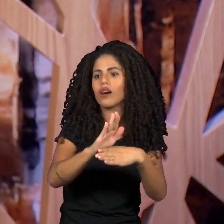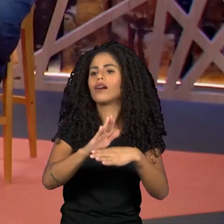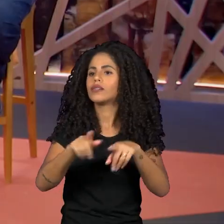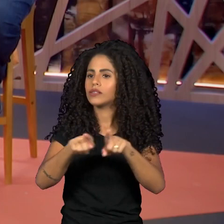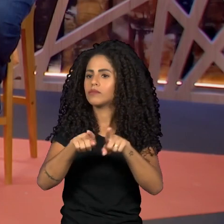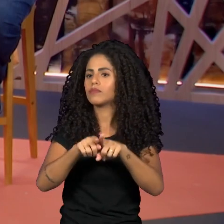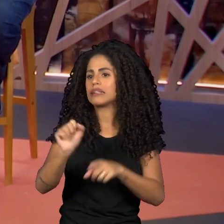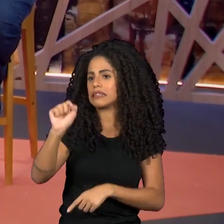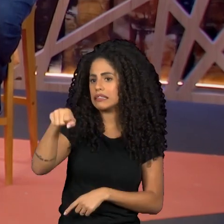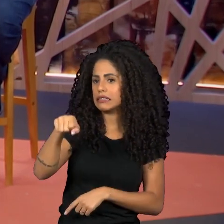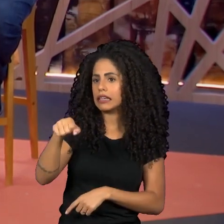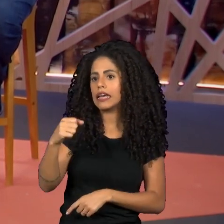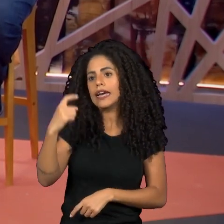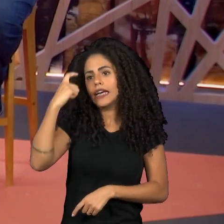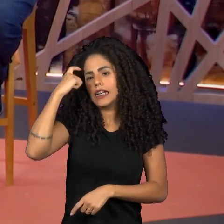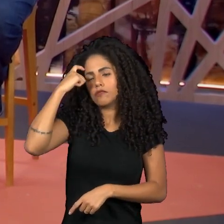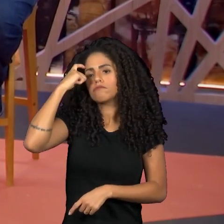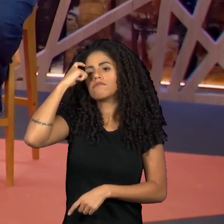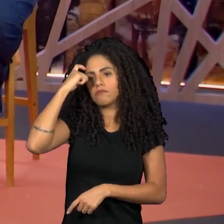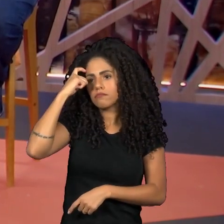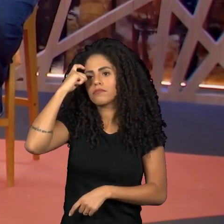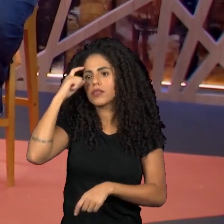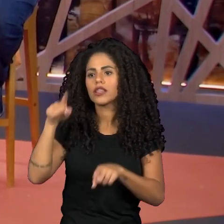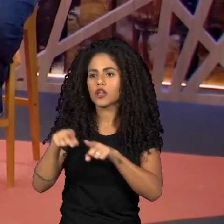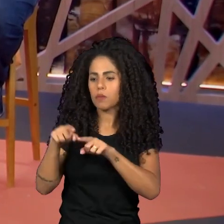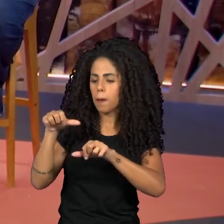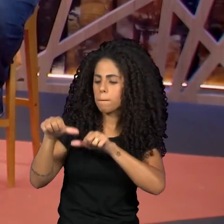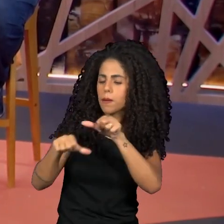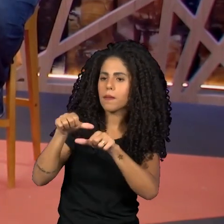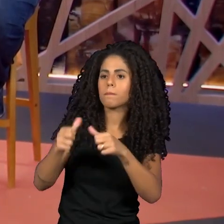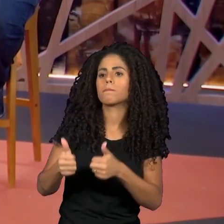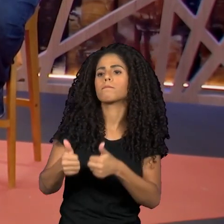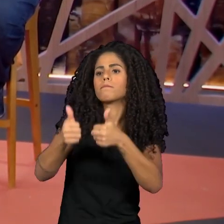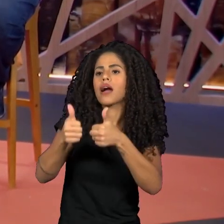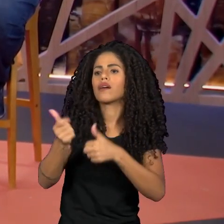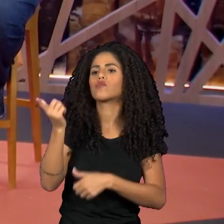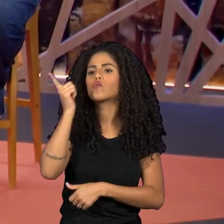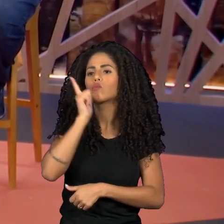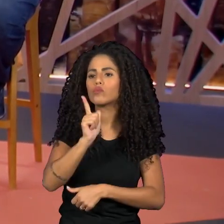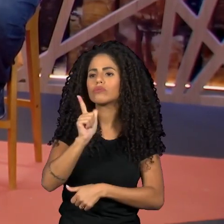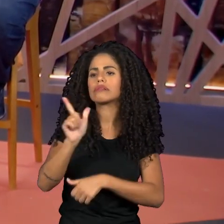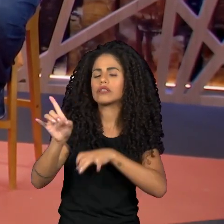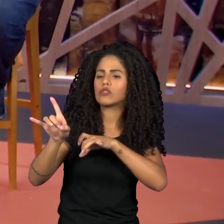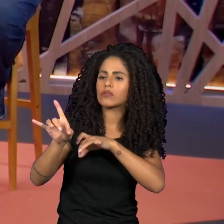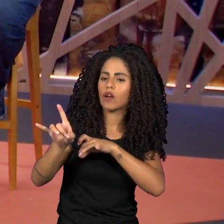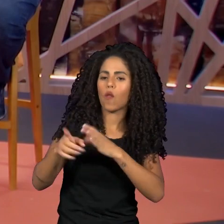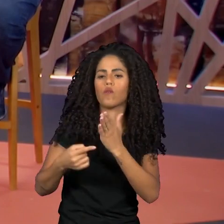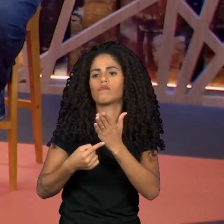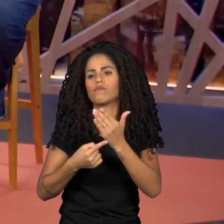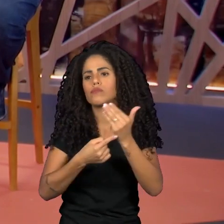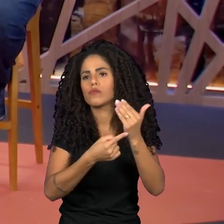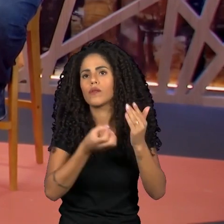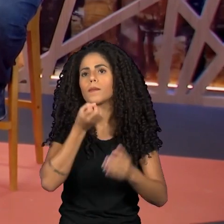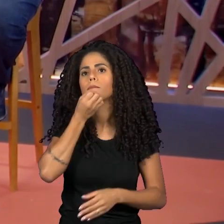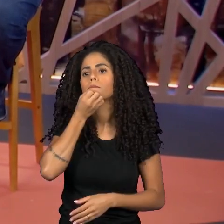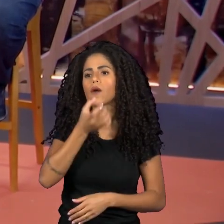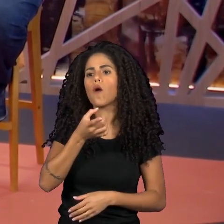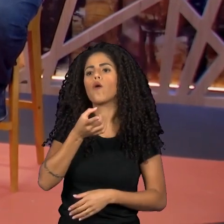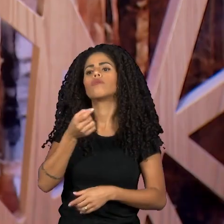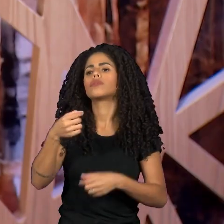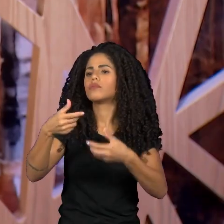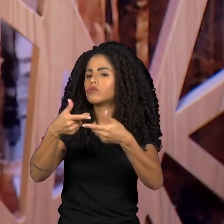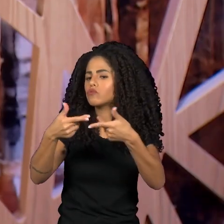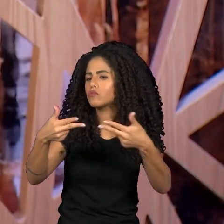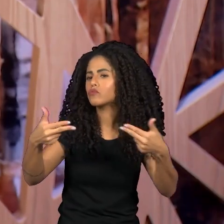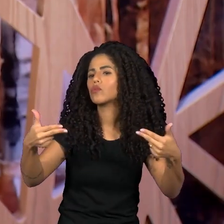paradigma. E ela traz, né, uma inovação tecnológica nesse sentido e também uma provocação a essas